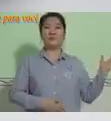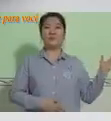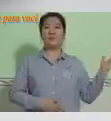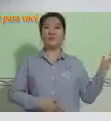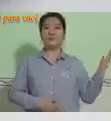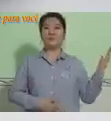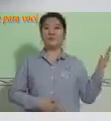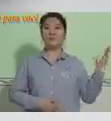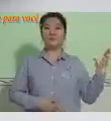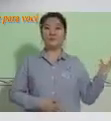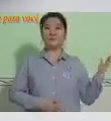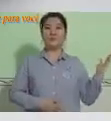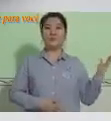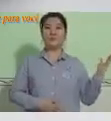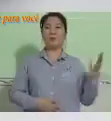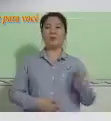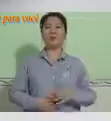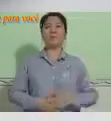à luz.